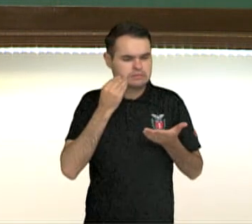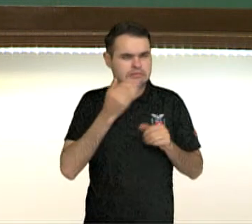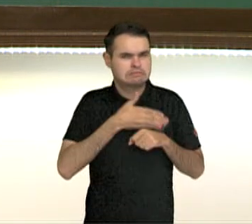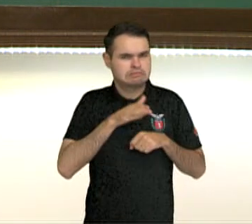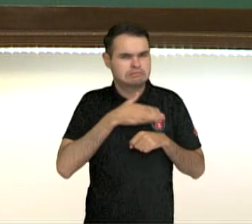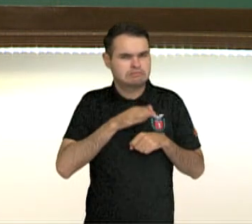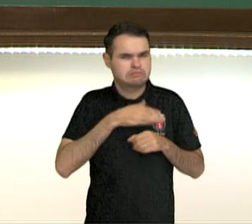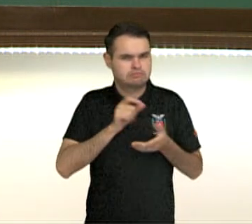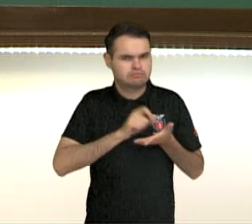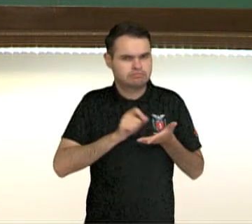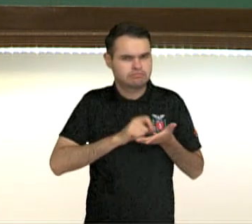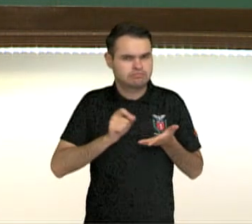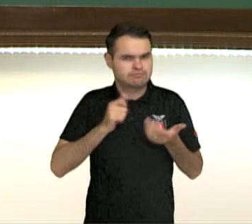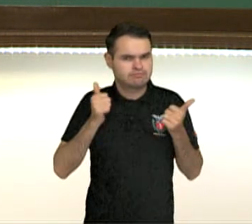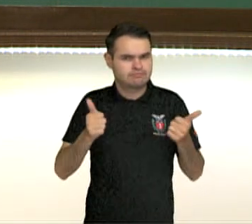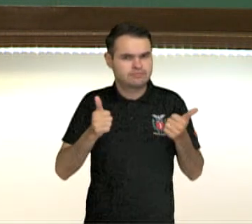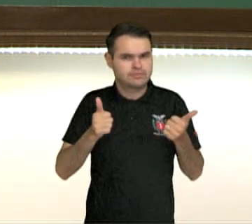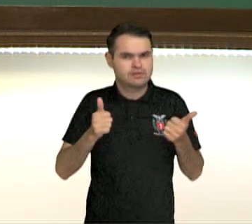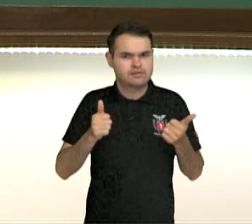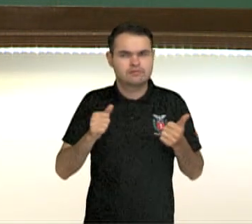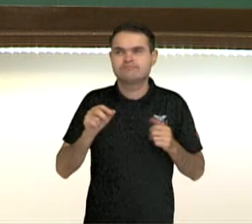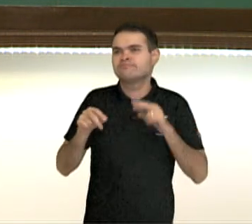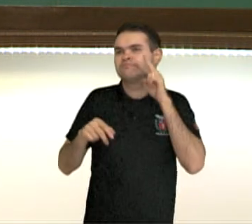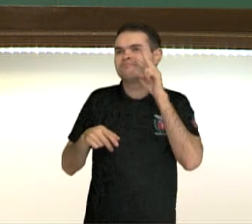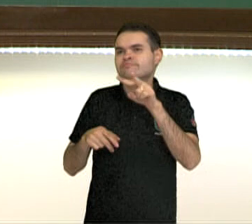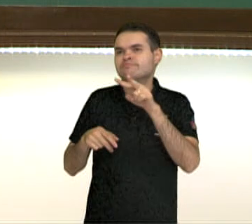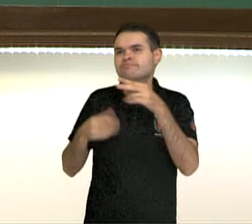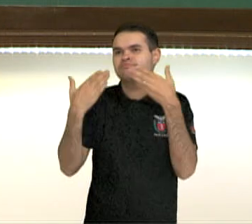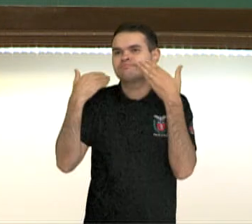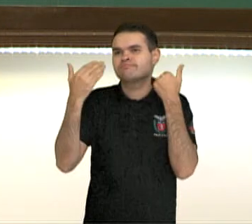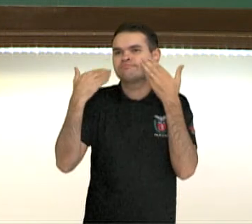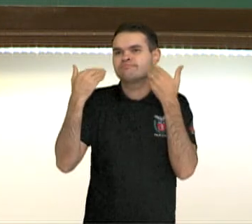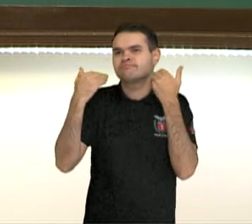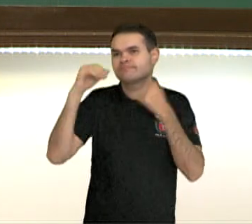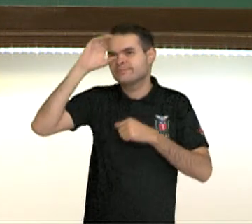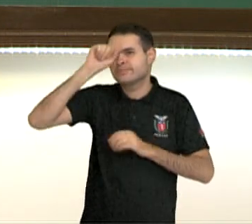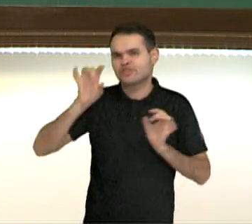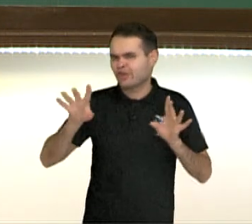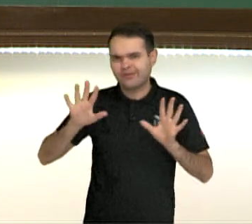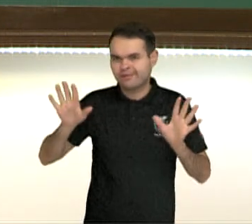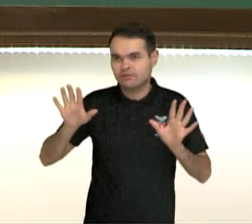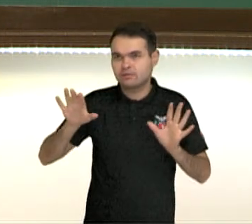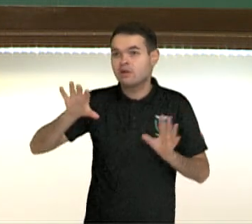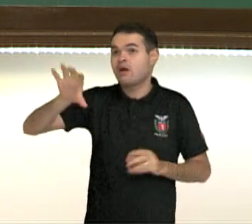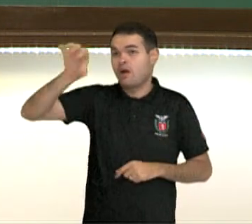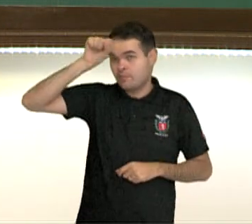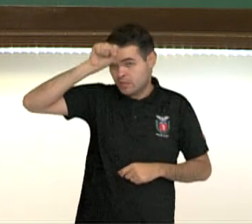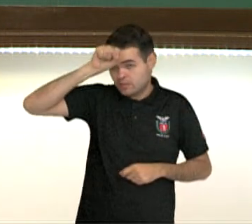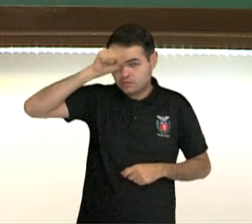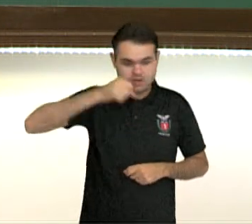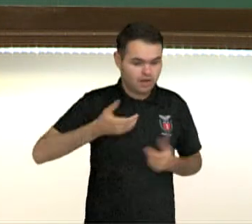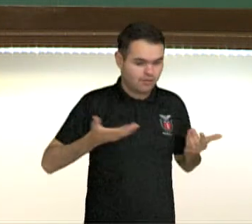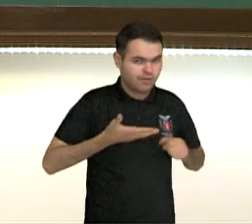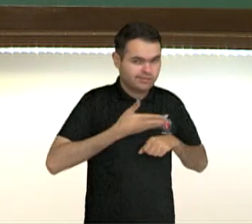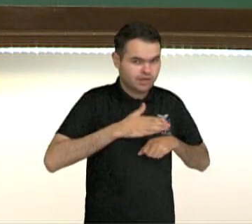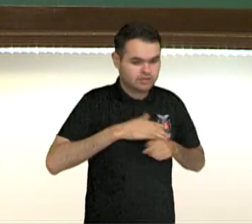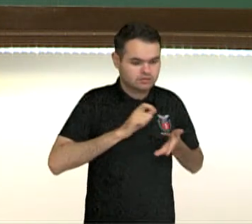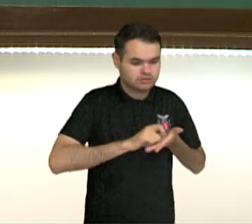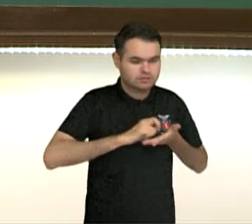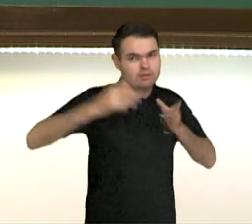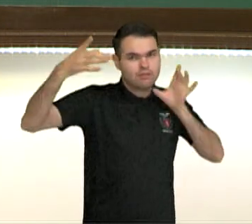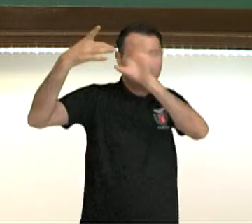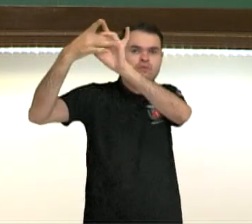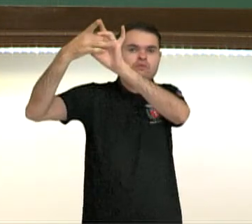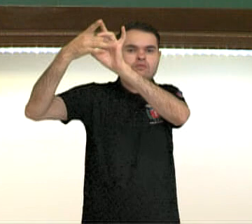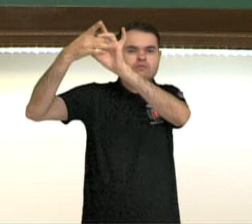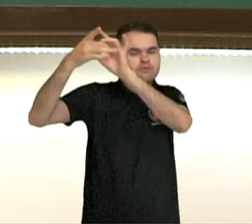escrever, ok? A gente não consegue aprender só vendo o que os outros estão fazendo. Nós aprendemos quando nós fazemos. Então, isso é muito